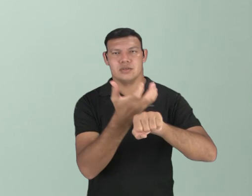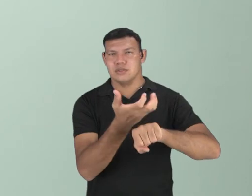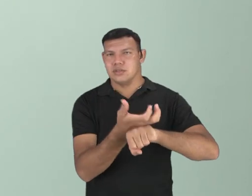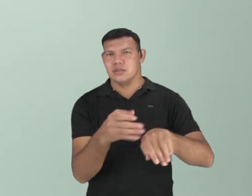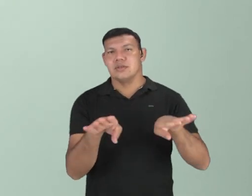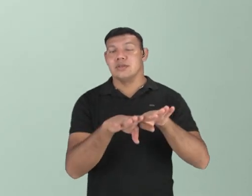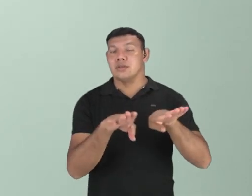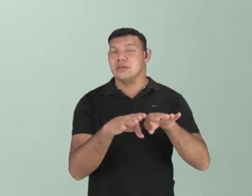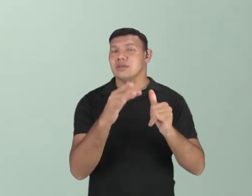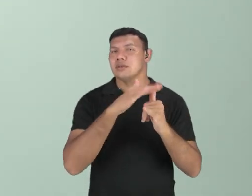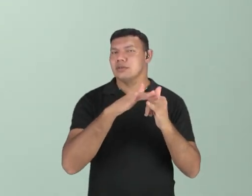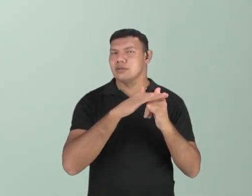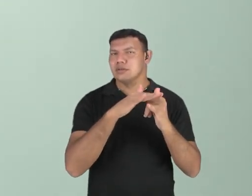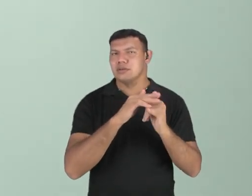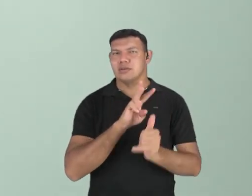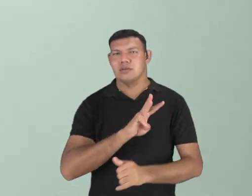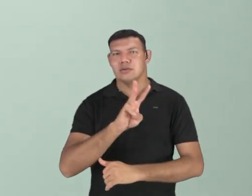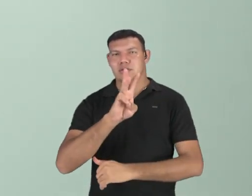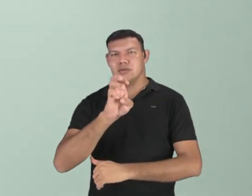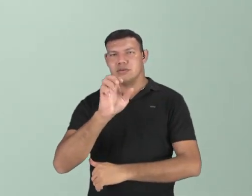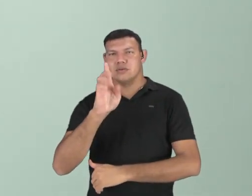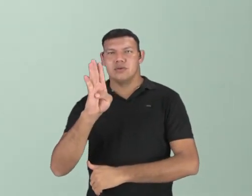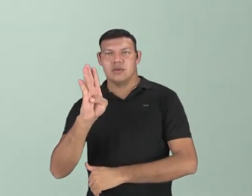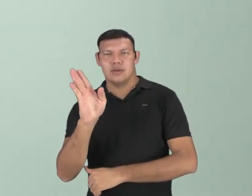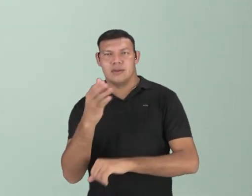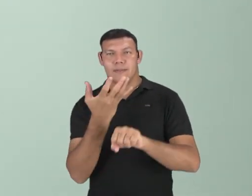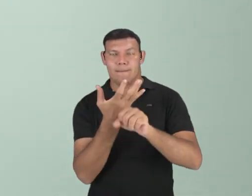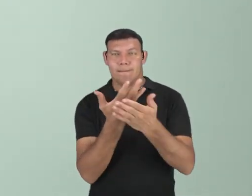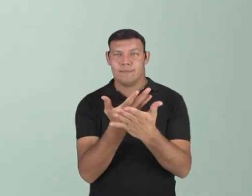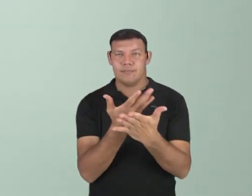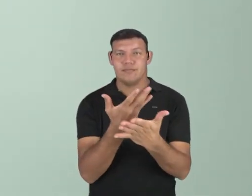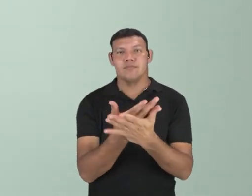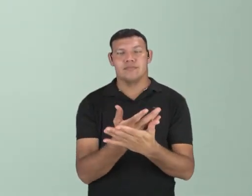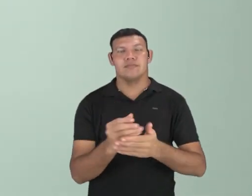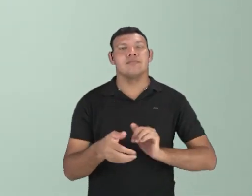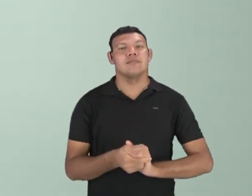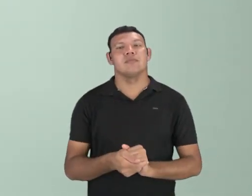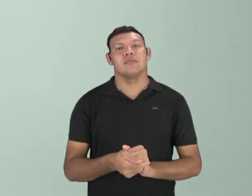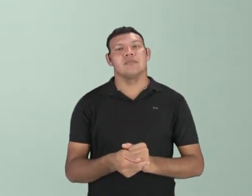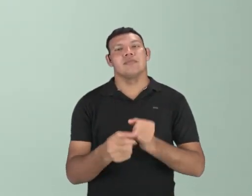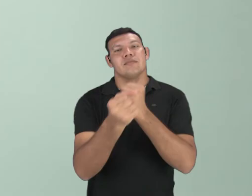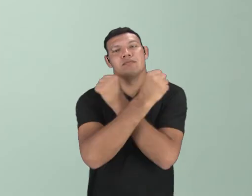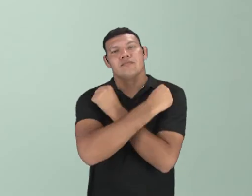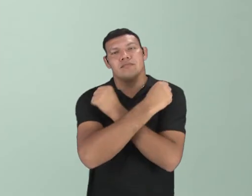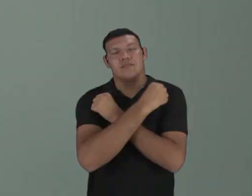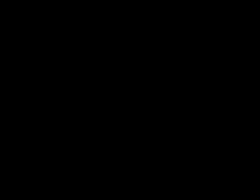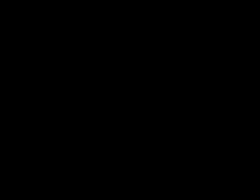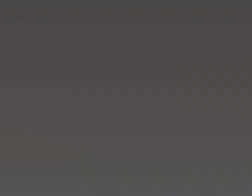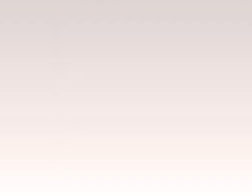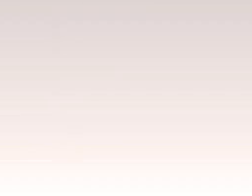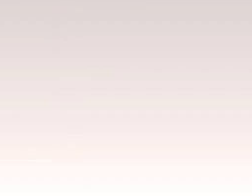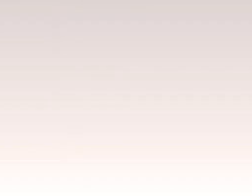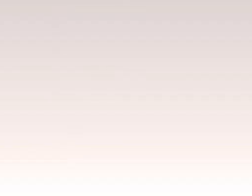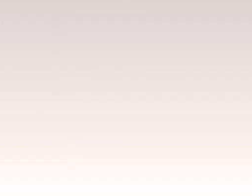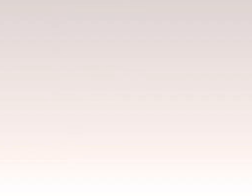também lá no YouTube, webaulas.ead.c.br. Um grande abraço e um tchau. O professor César fica aqui.